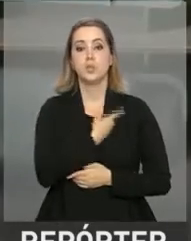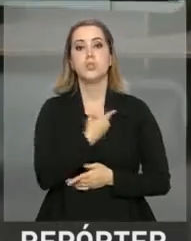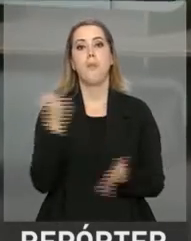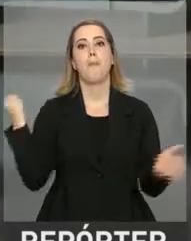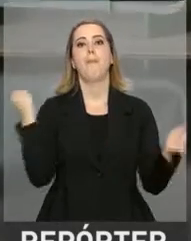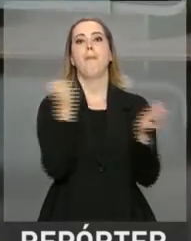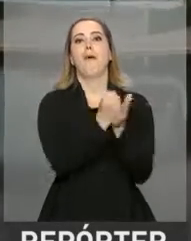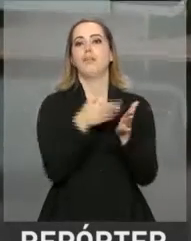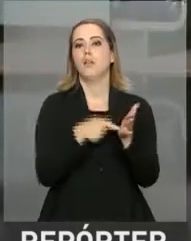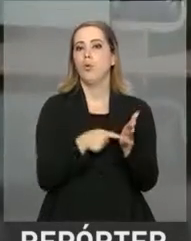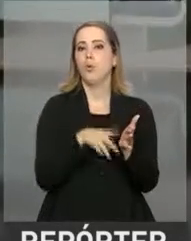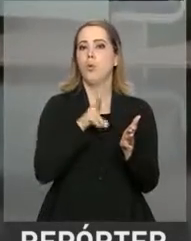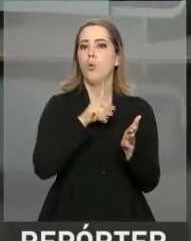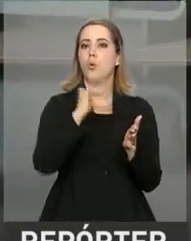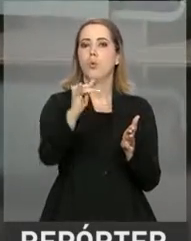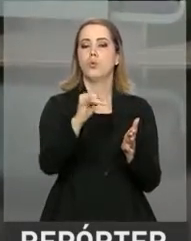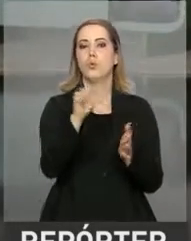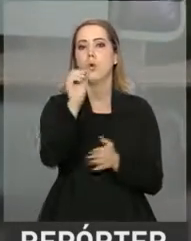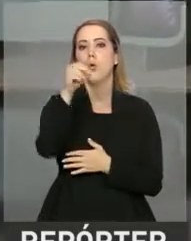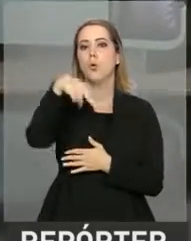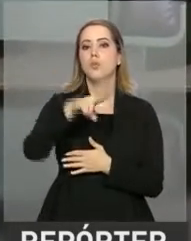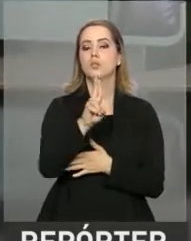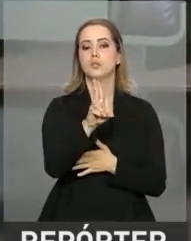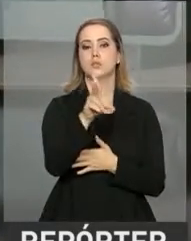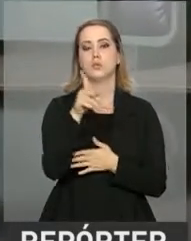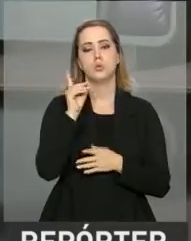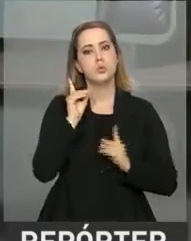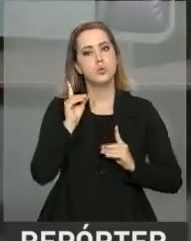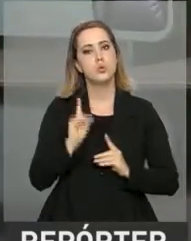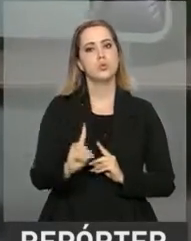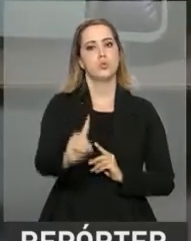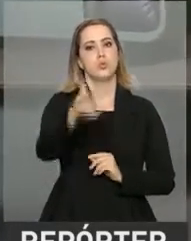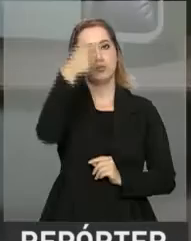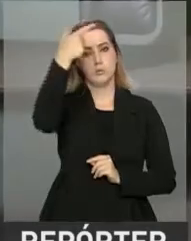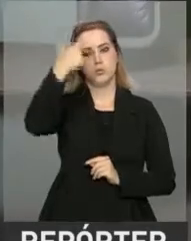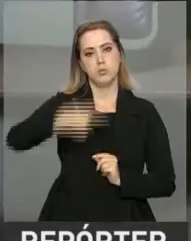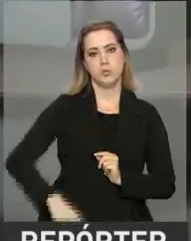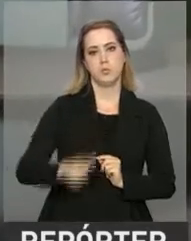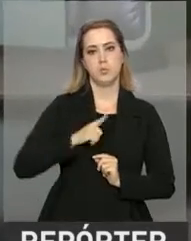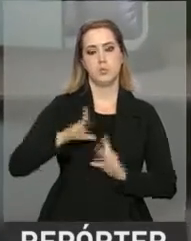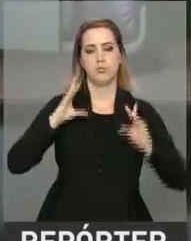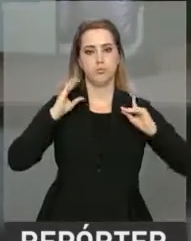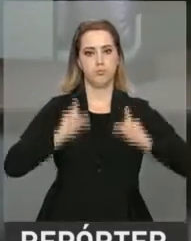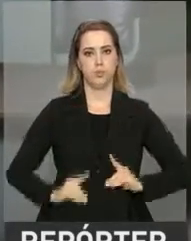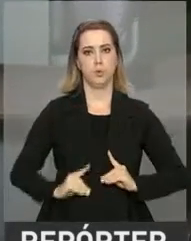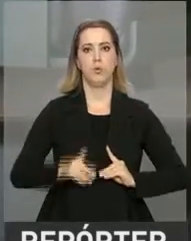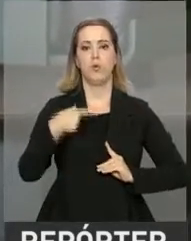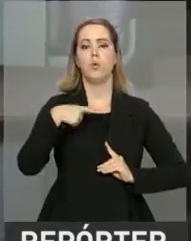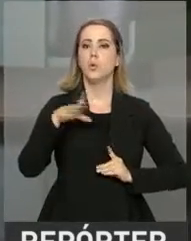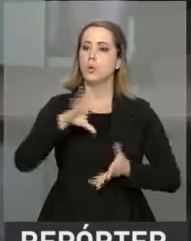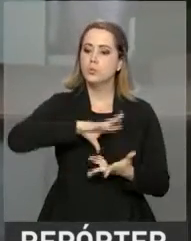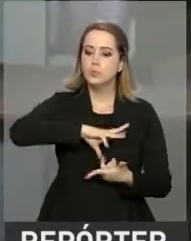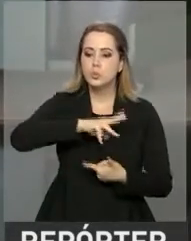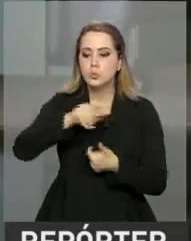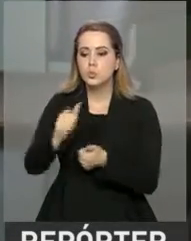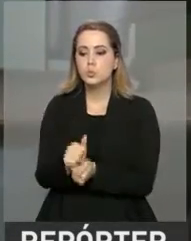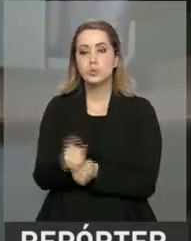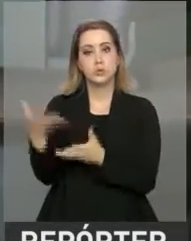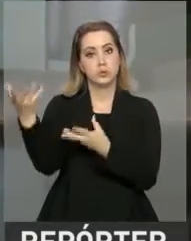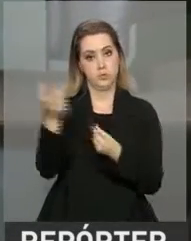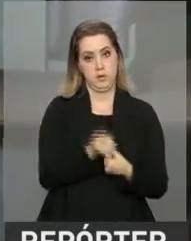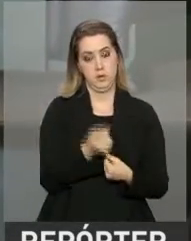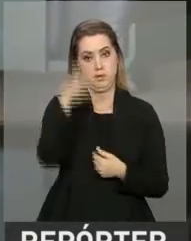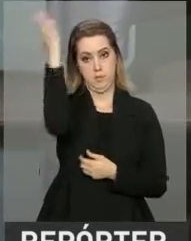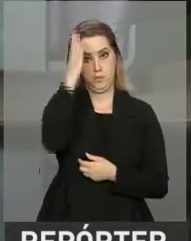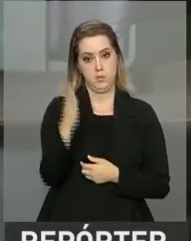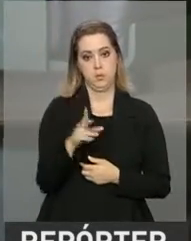foi a Convenção da ONU sobre os Direitos da Pessoa com Deficiência, um tratado internacional que foi recebido pelo